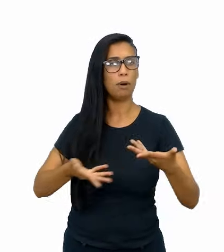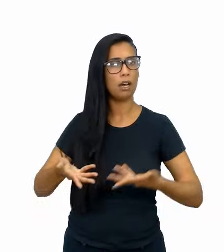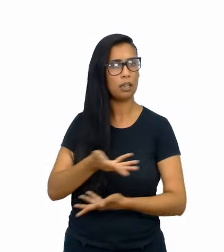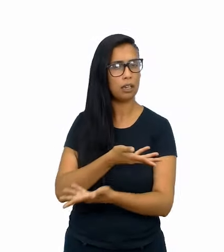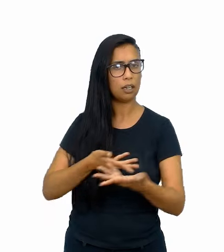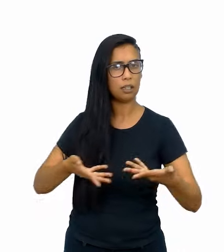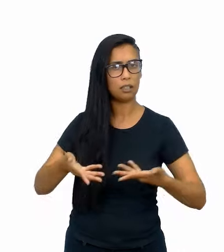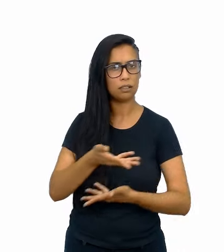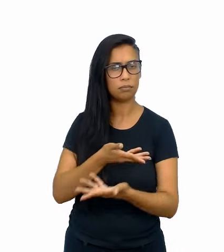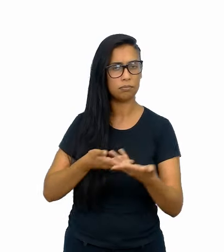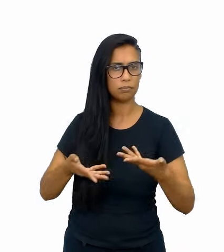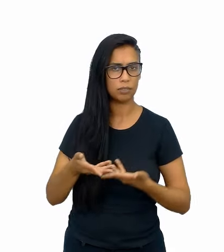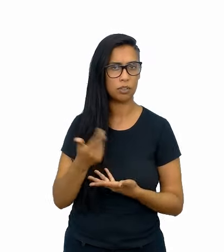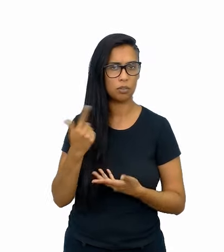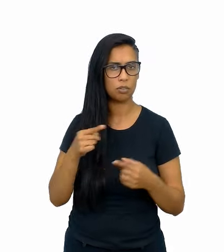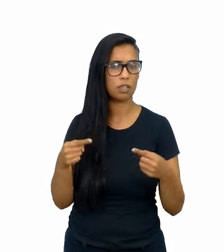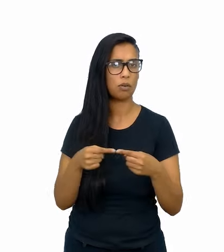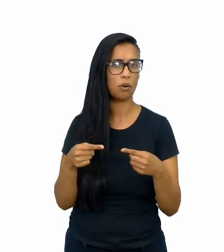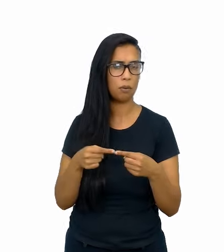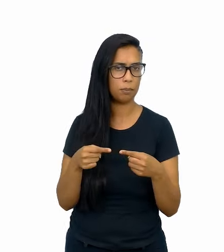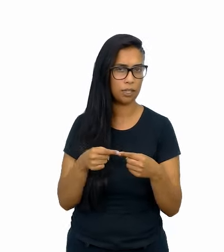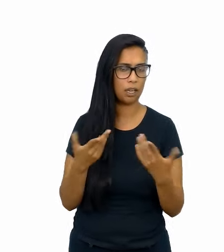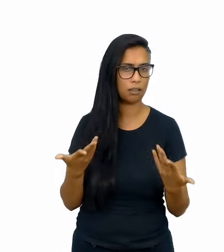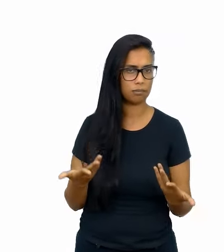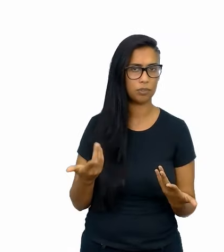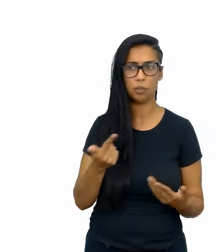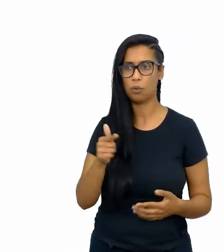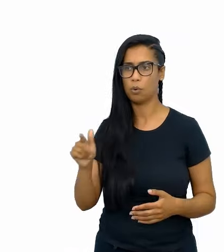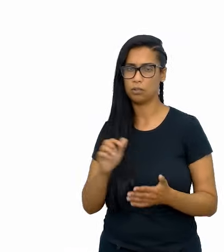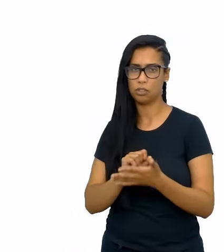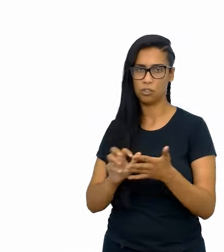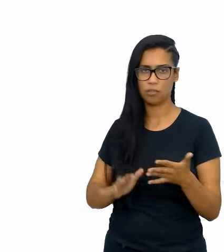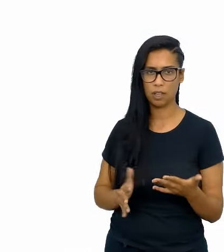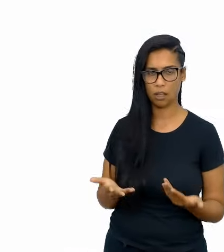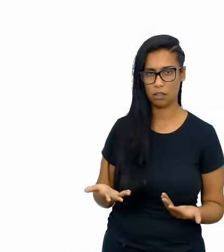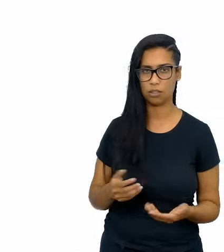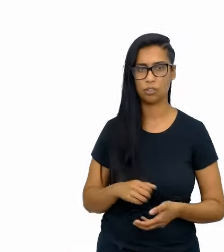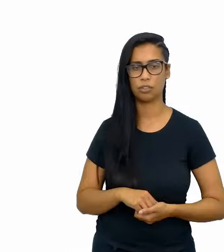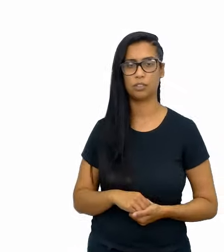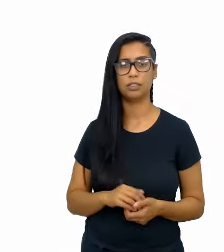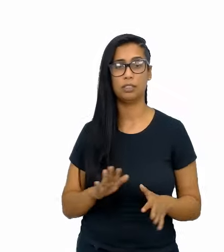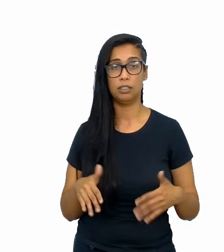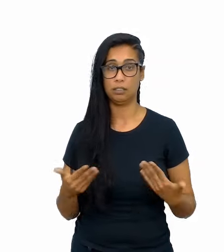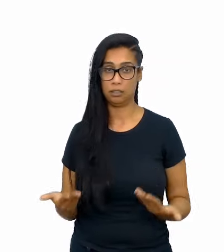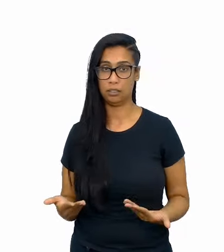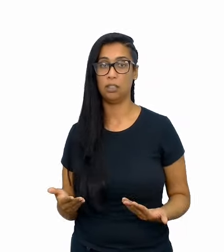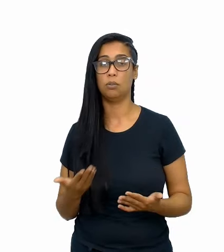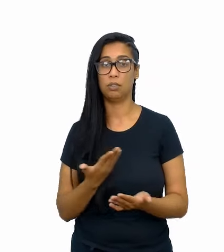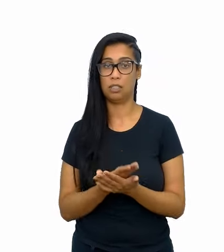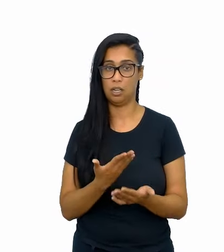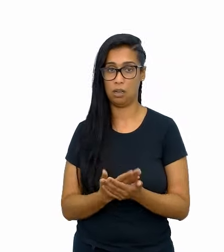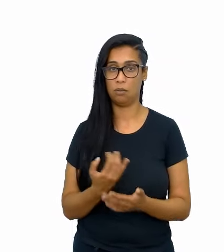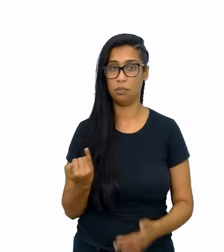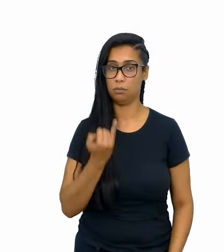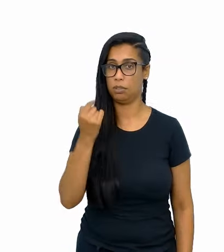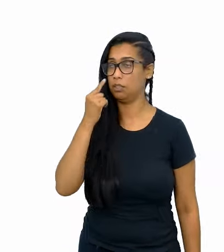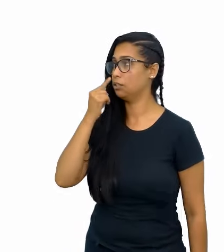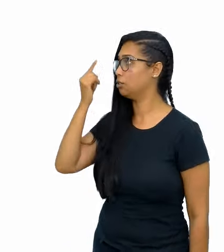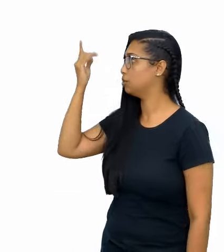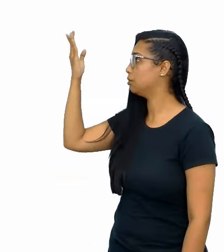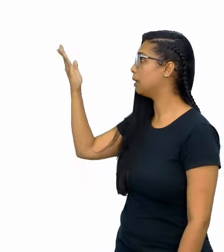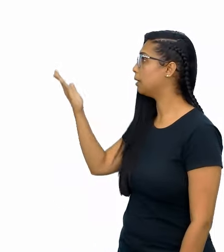foi escolhida, né, para que nós possamos pensar. Então, nessa aula, como vocês podem ver aí na tela,